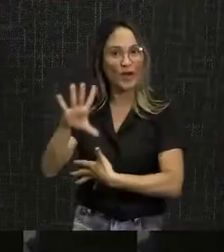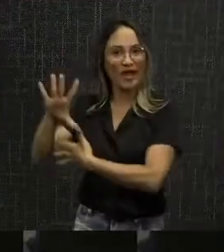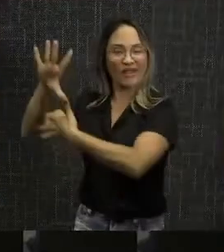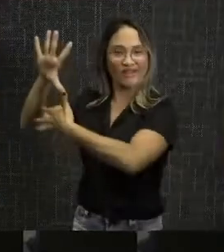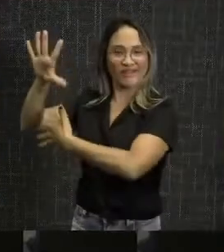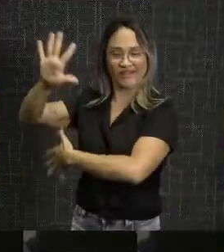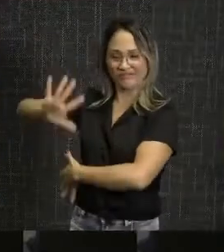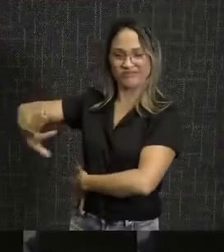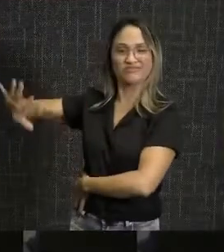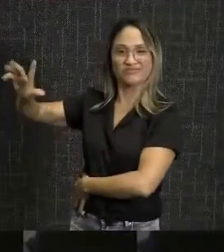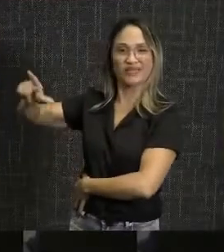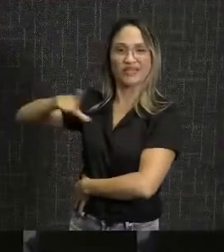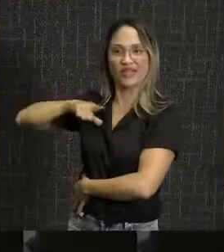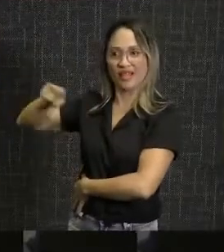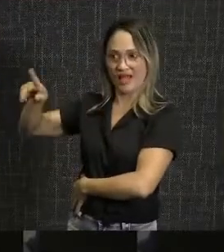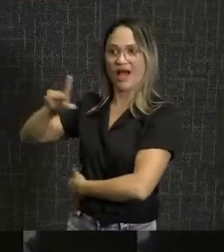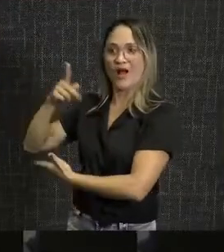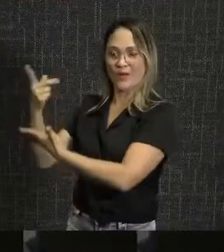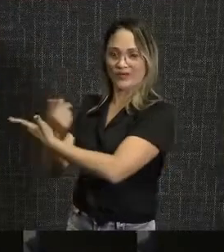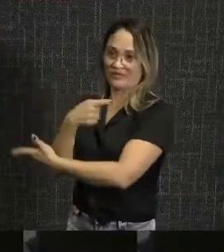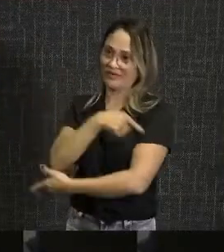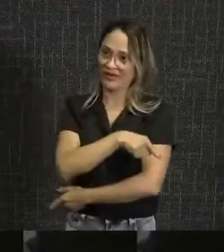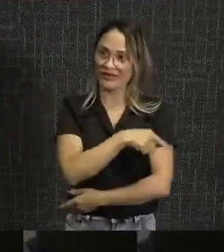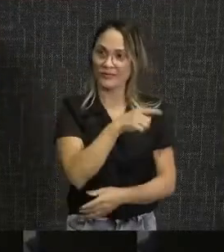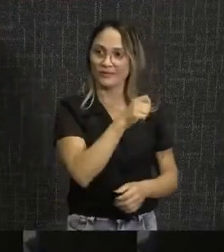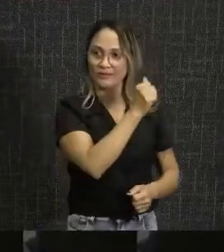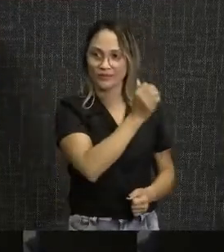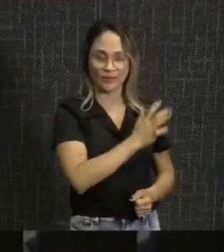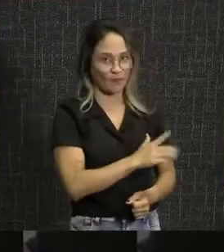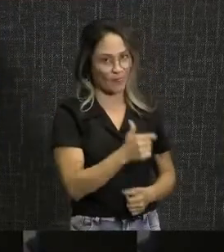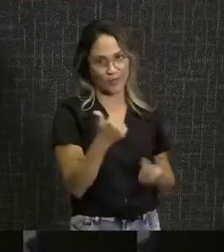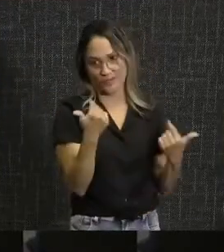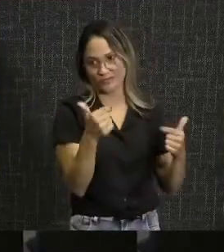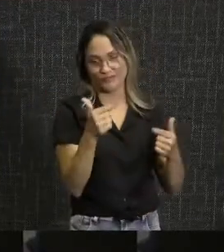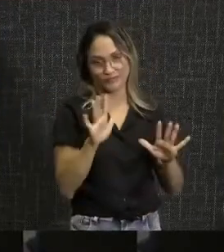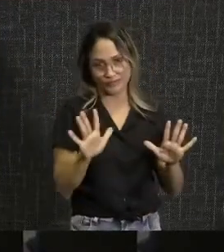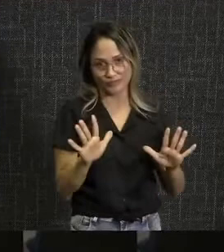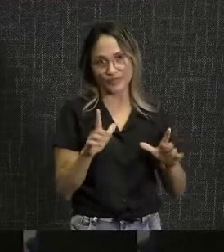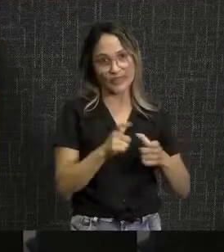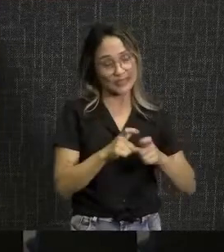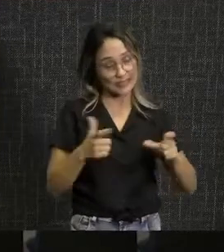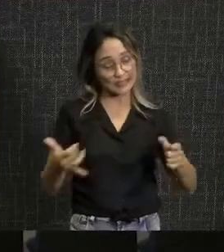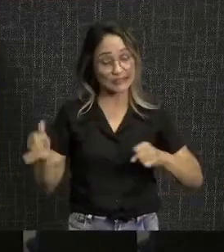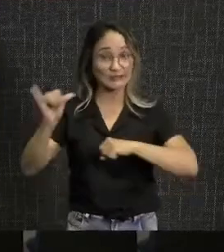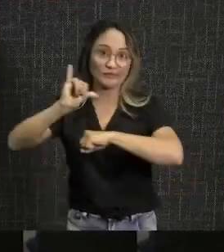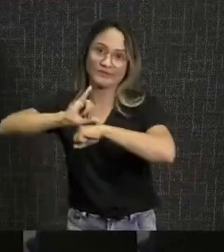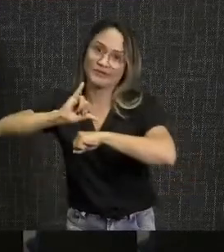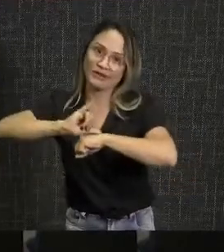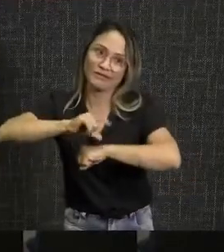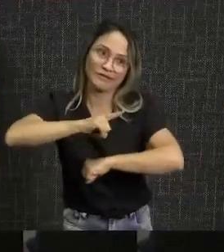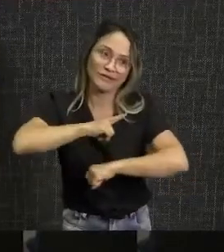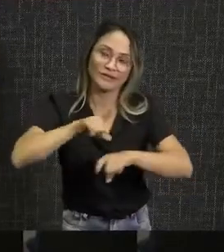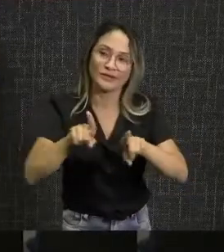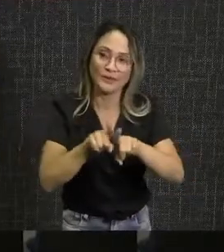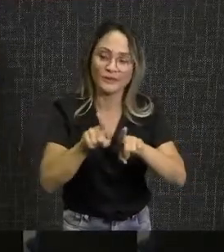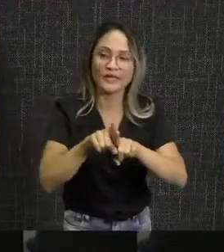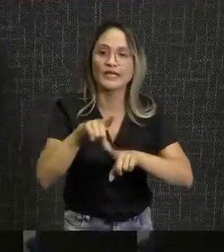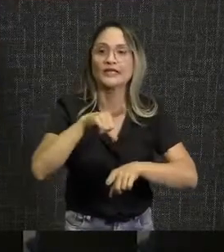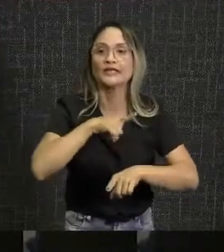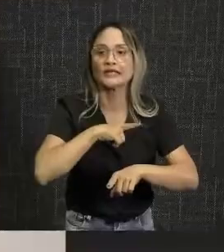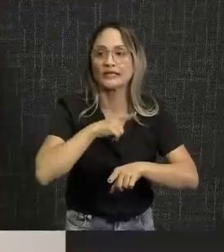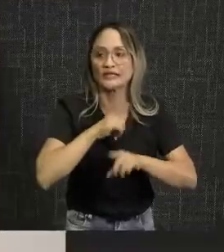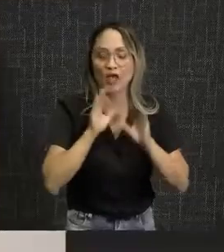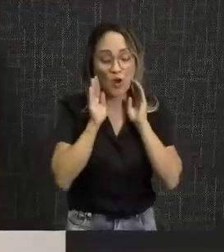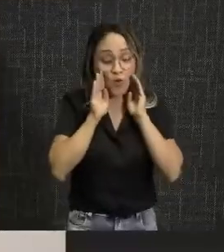não aconteceu. E pior, nas grandes capitais, assim, onde de fato você tem ali a concentração